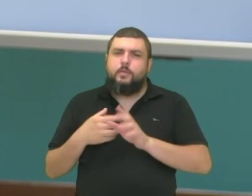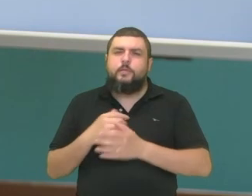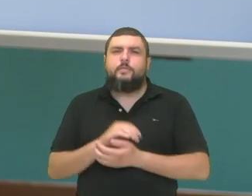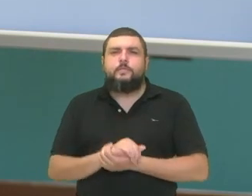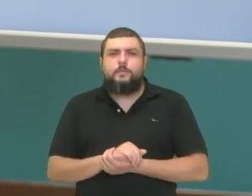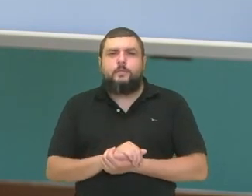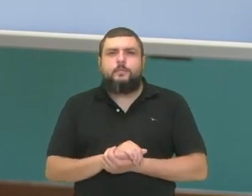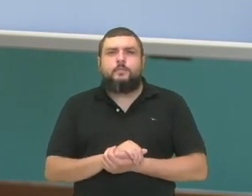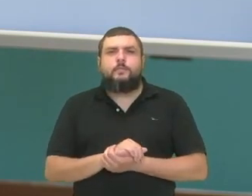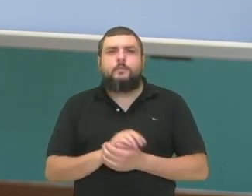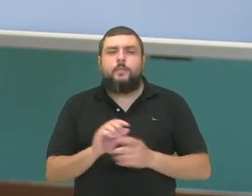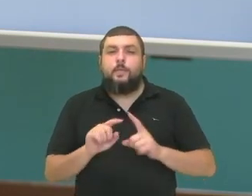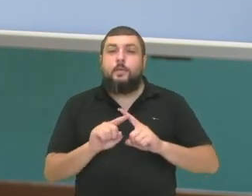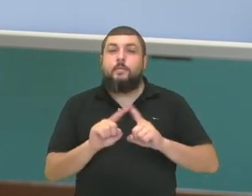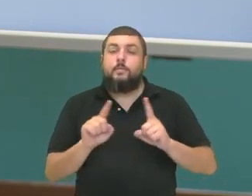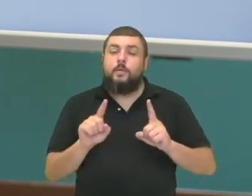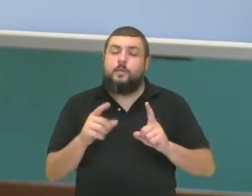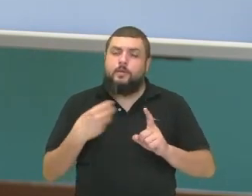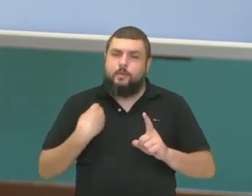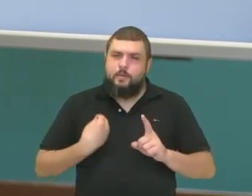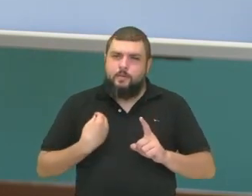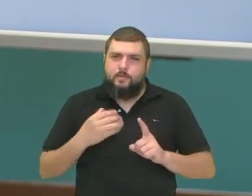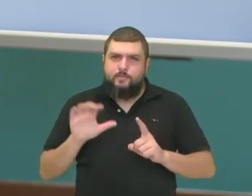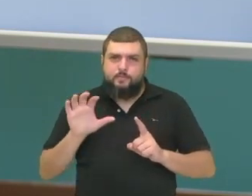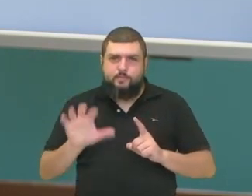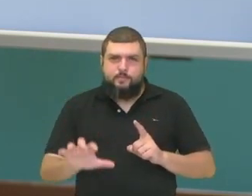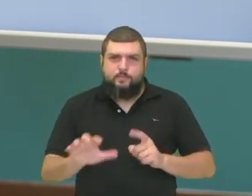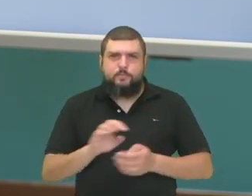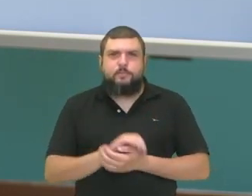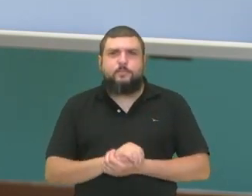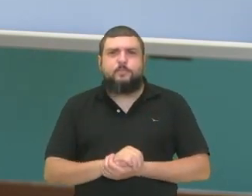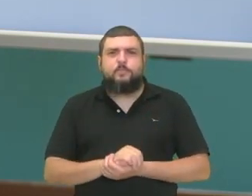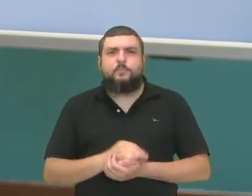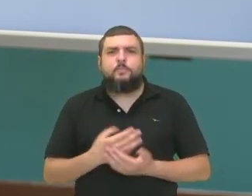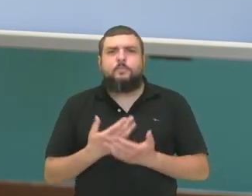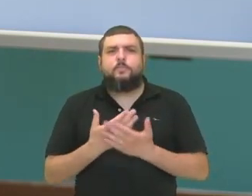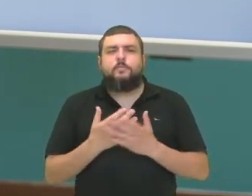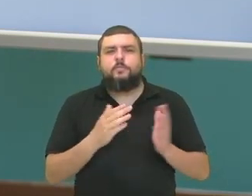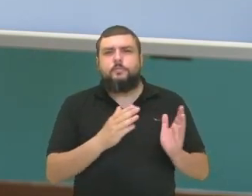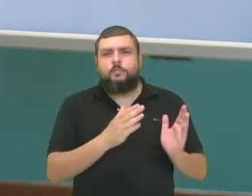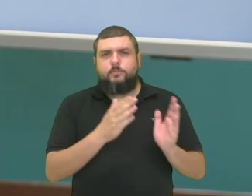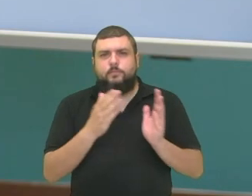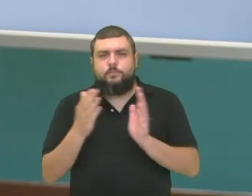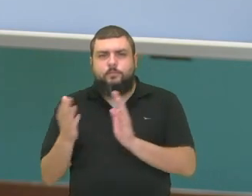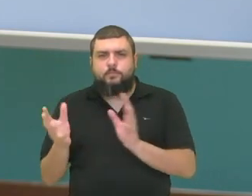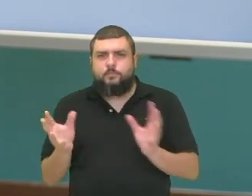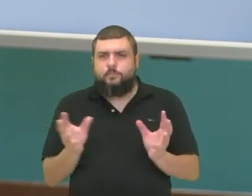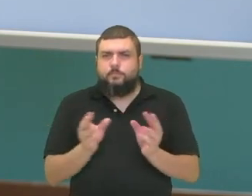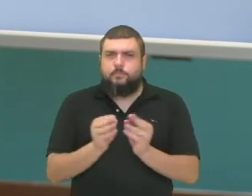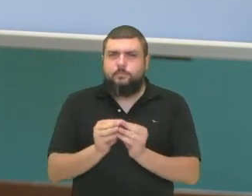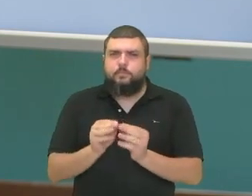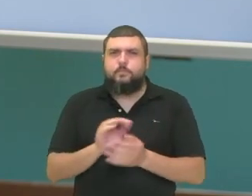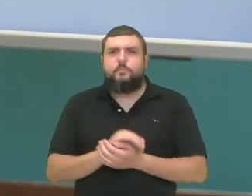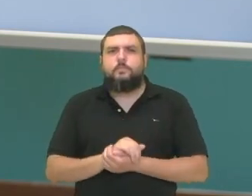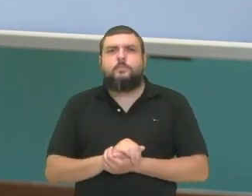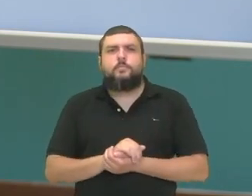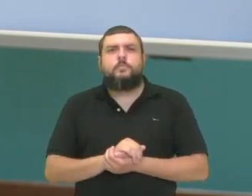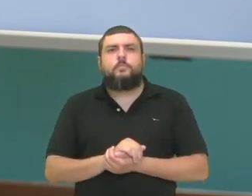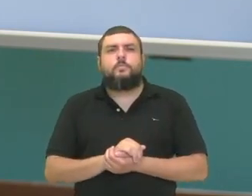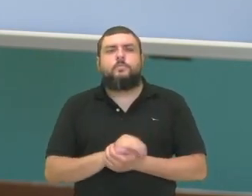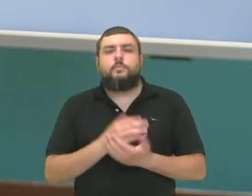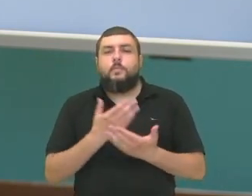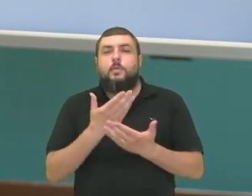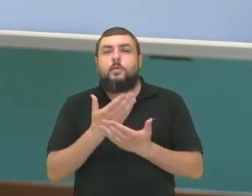aí. Mas a vida é assim. O que nós estudamos nesta aula? Nós retomamos o que é